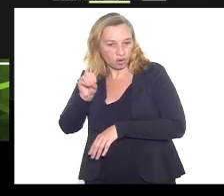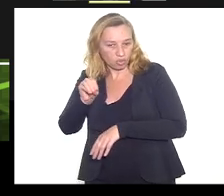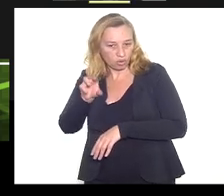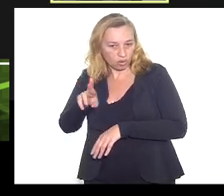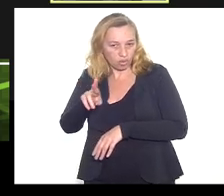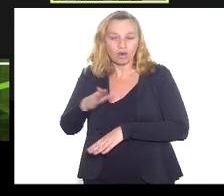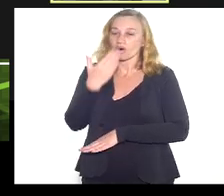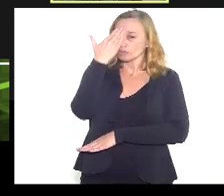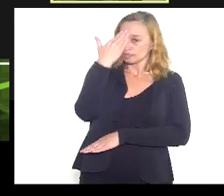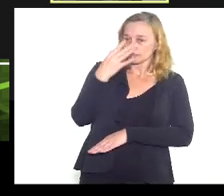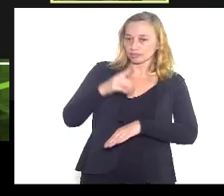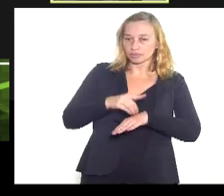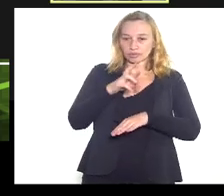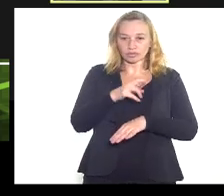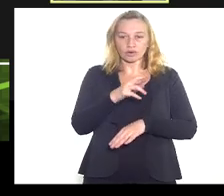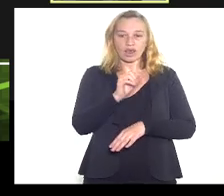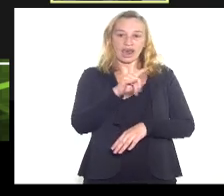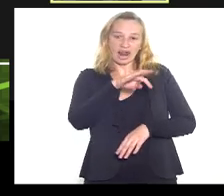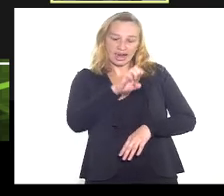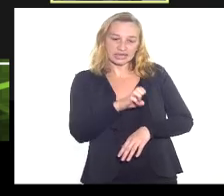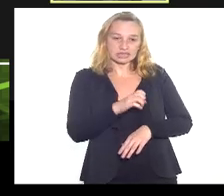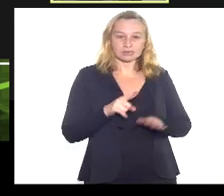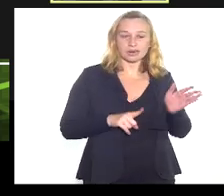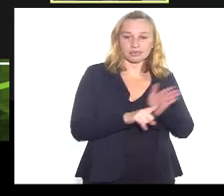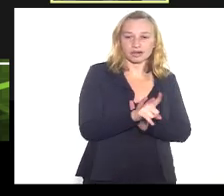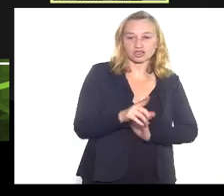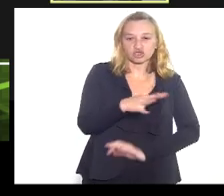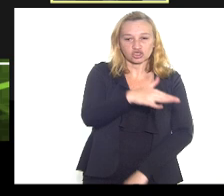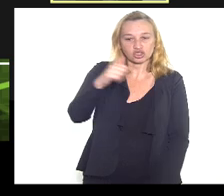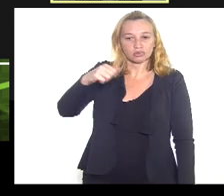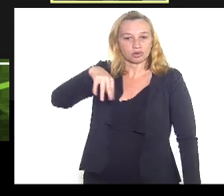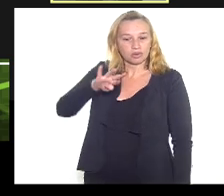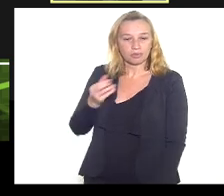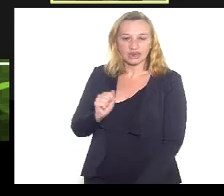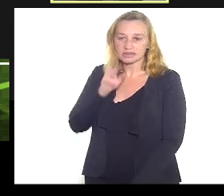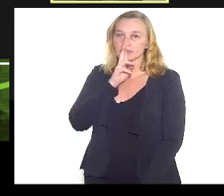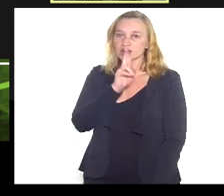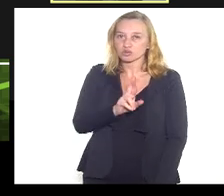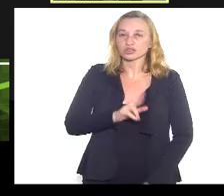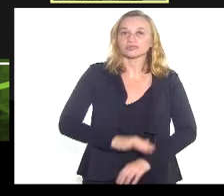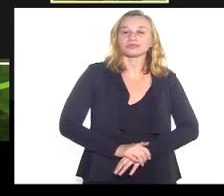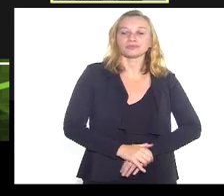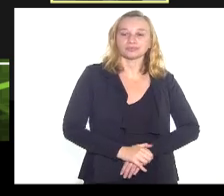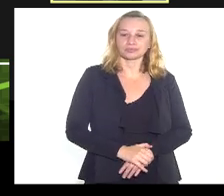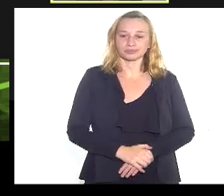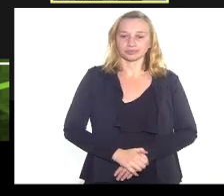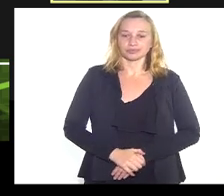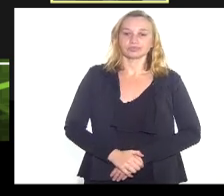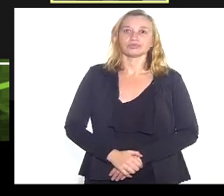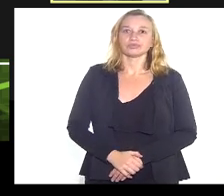Equinor. Obrigado, doutor Alex, pela pergunta. Chama a Márcia para nos ajudar na resposta.